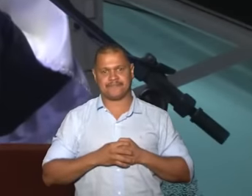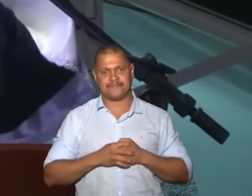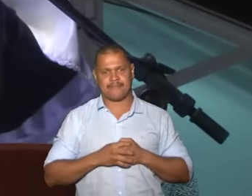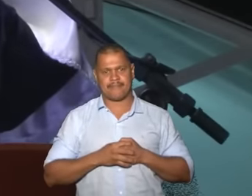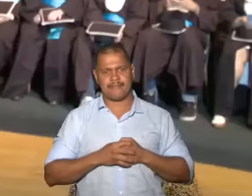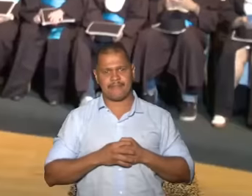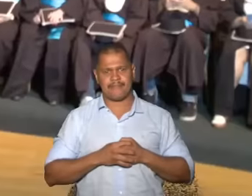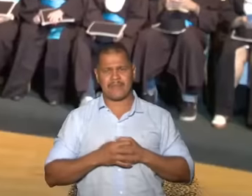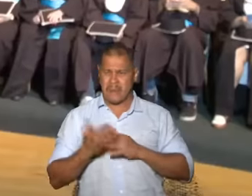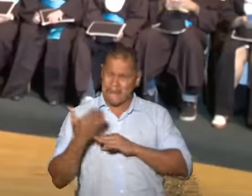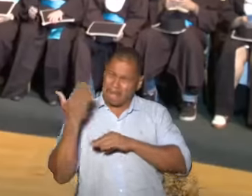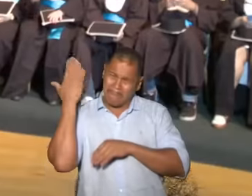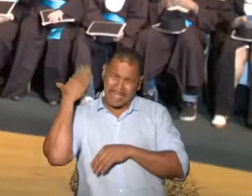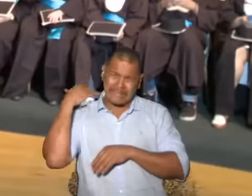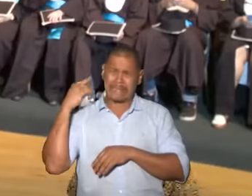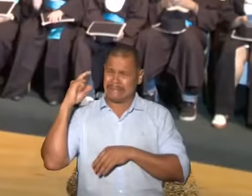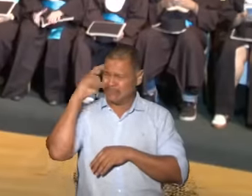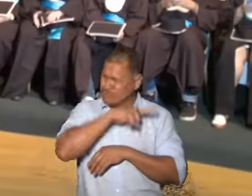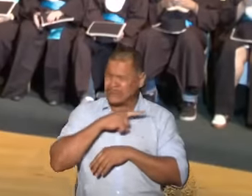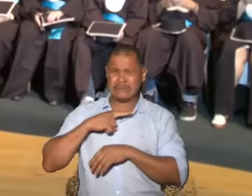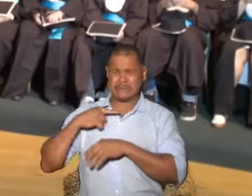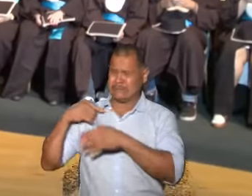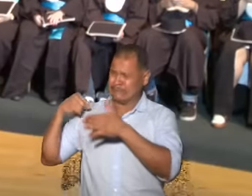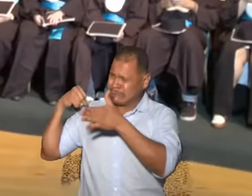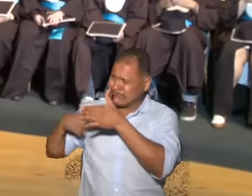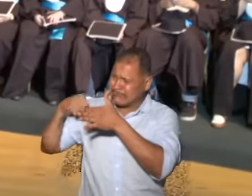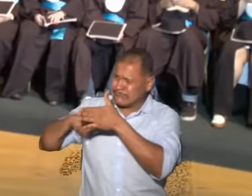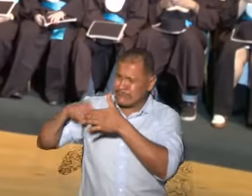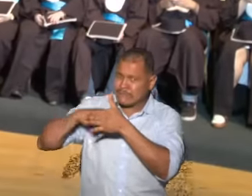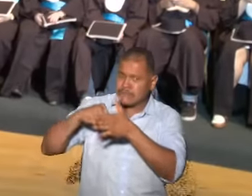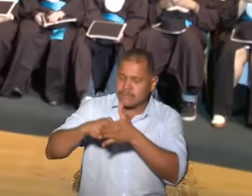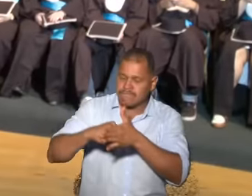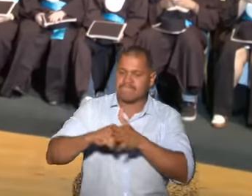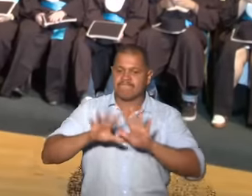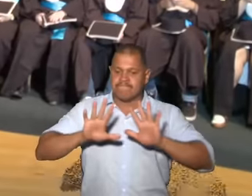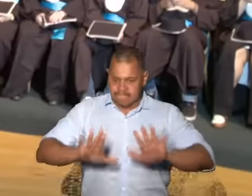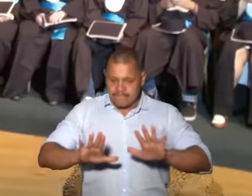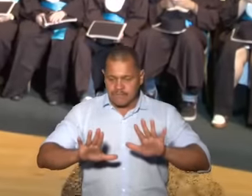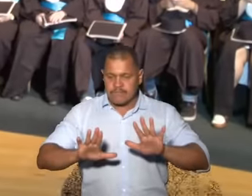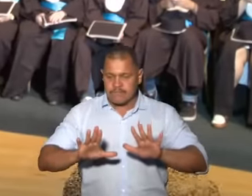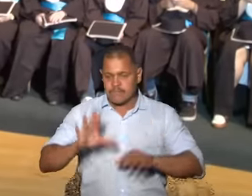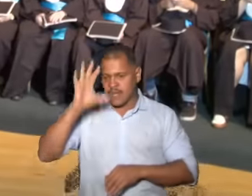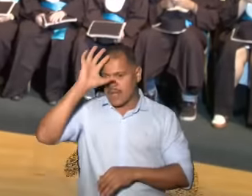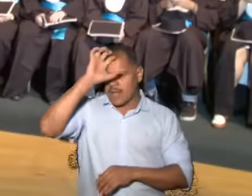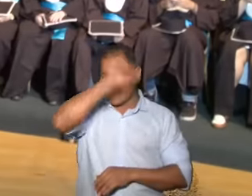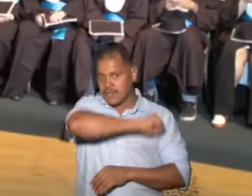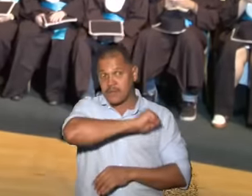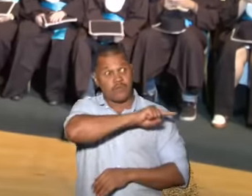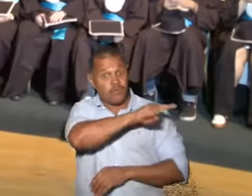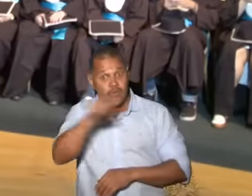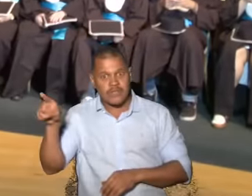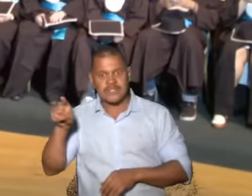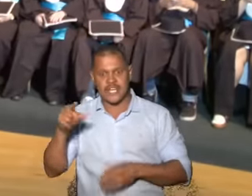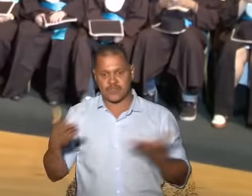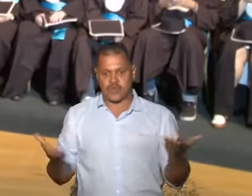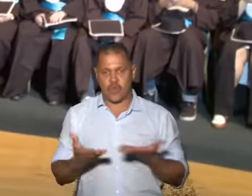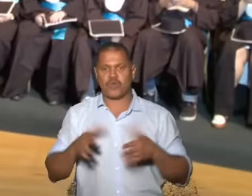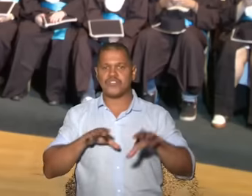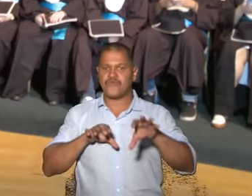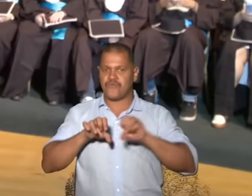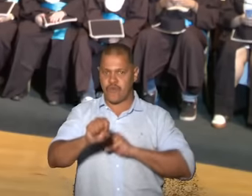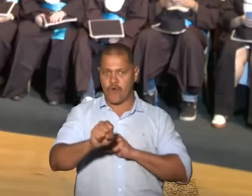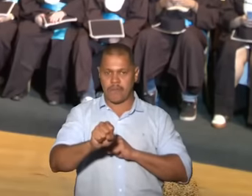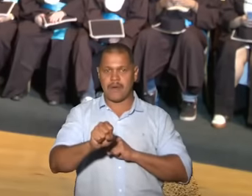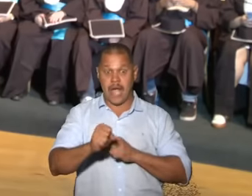período longo e difícil está se tornando parte do passado, proponho que vocês, formandas e formandos, compreendam que o